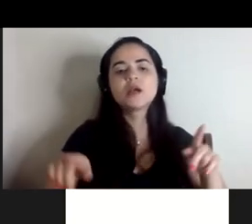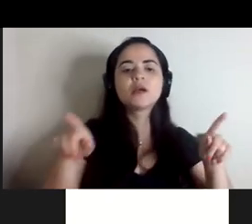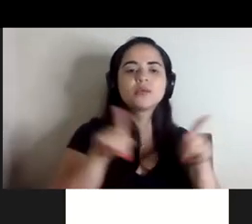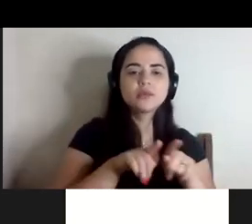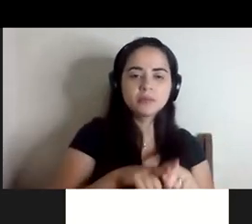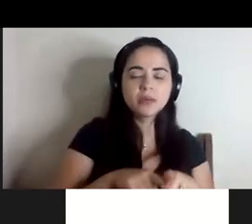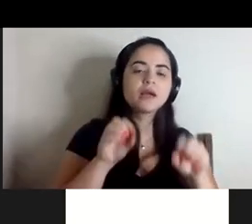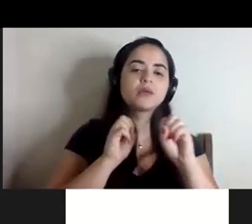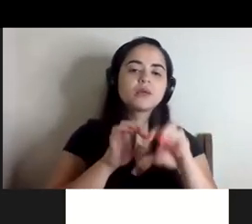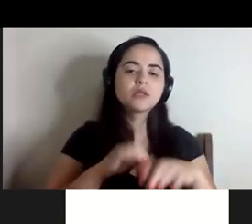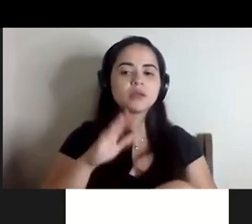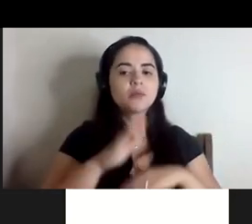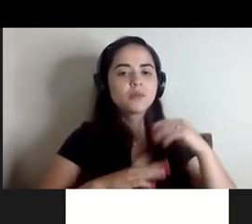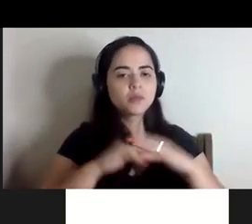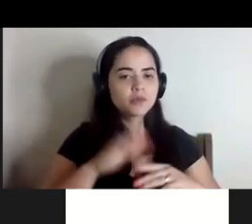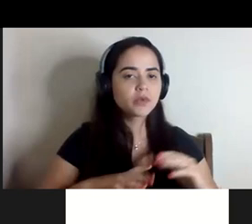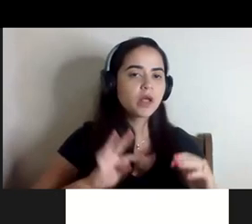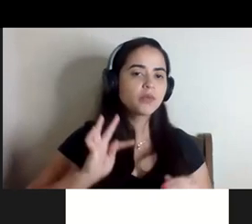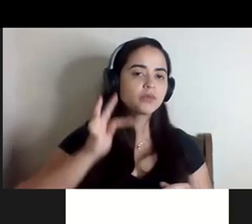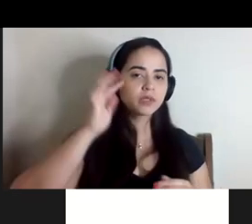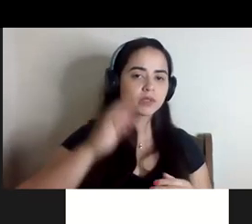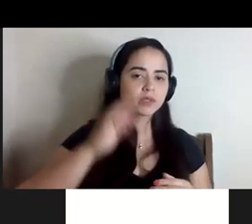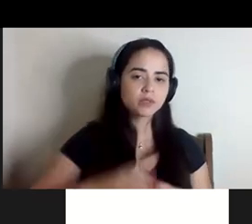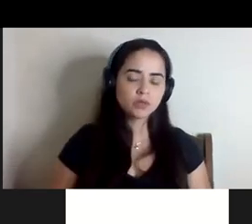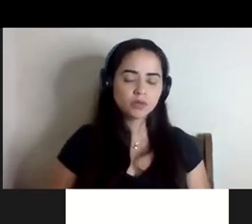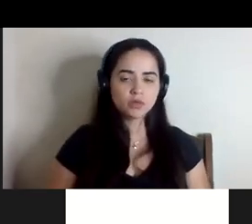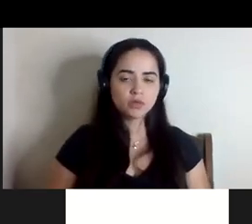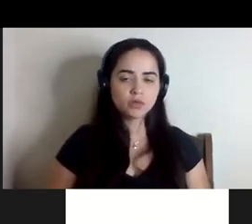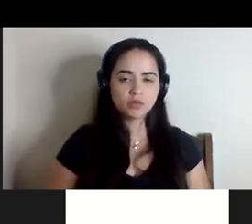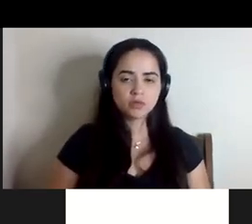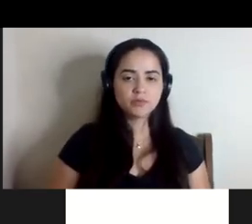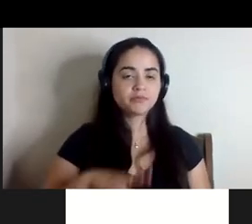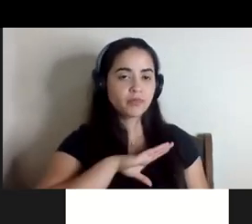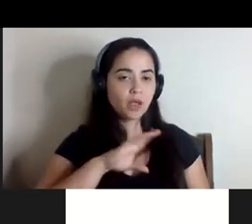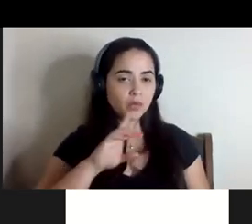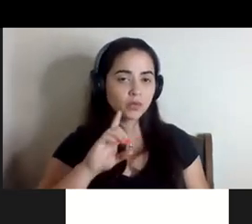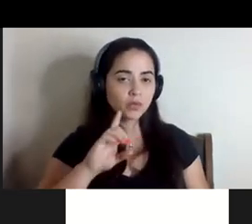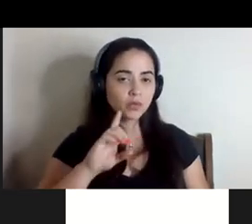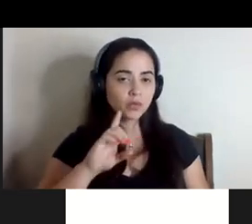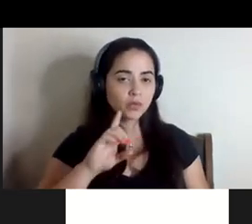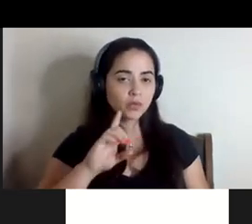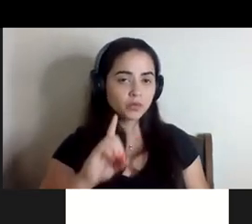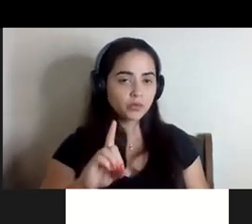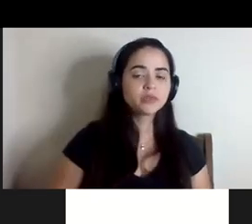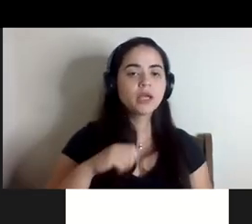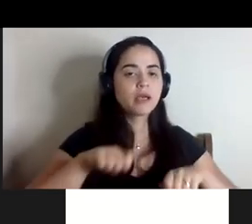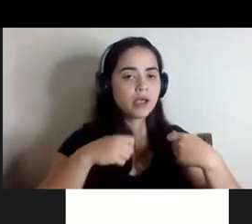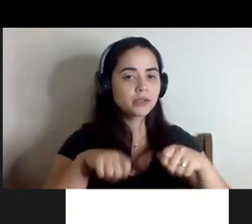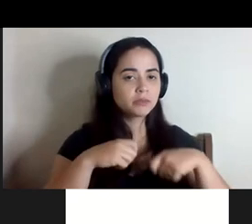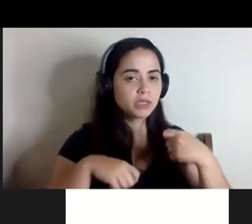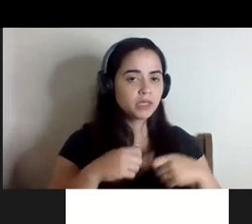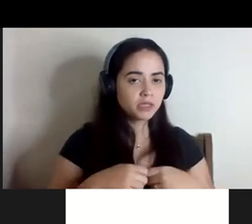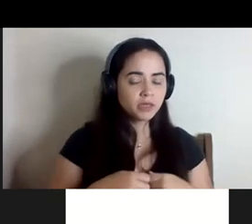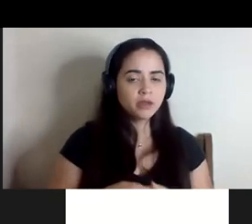educação profissional tecnológica. Lá na minha coordenadoria, né, eu estou na coordenadoria de